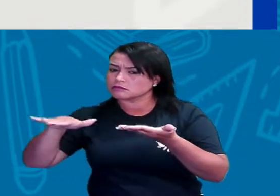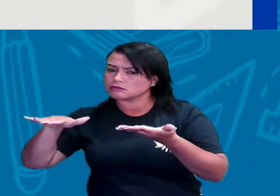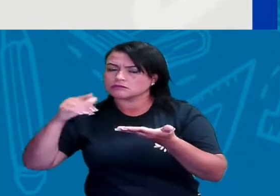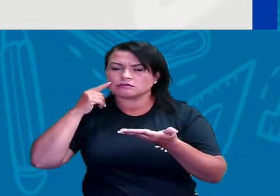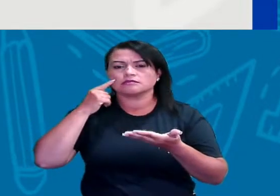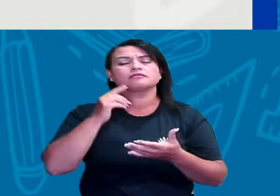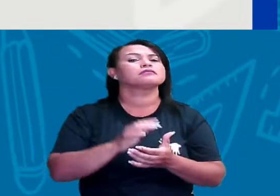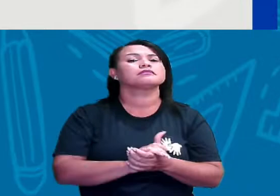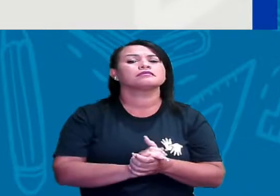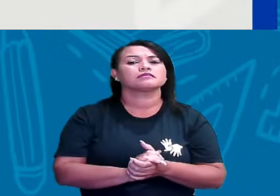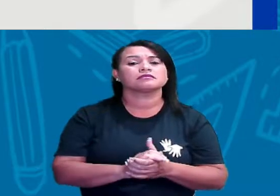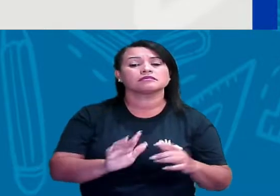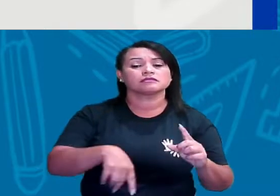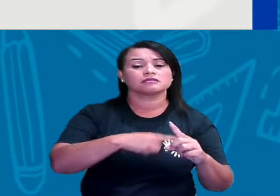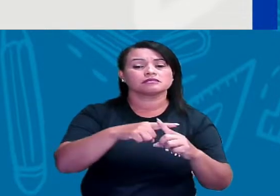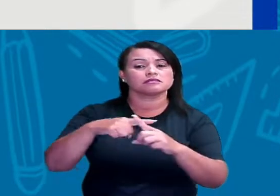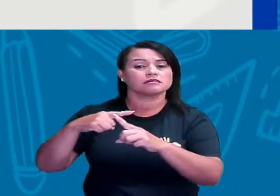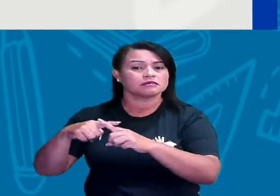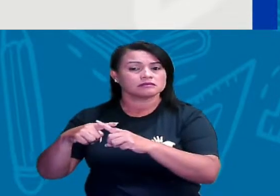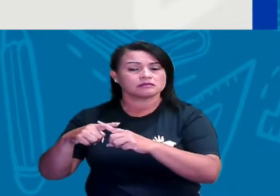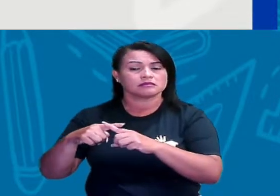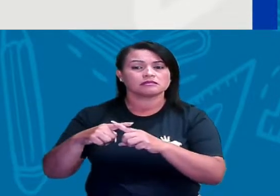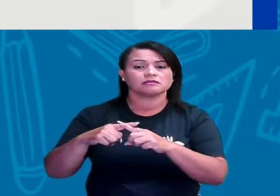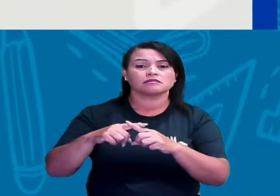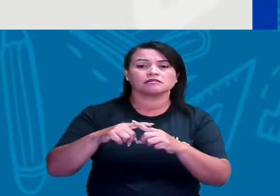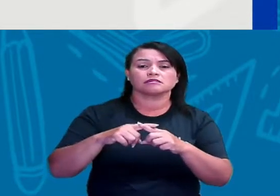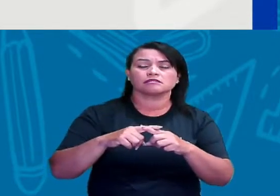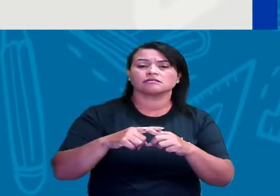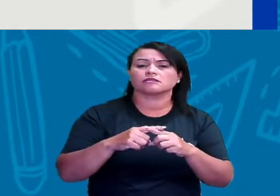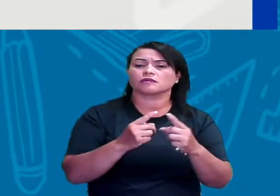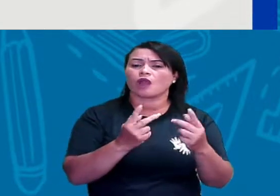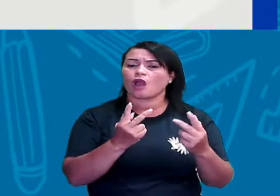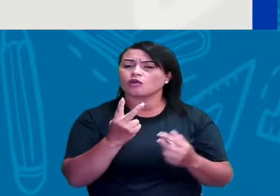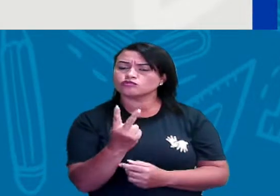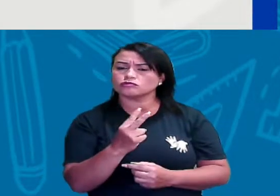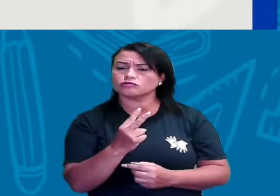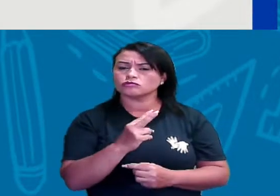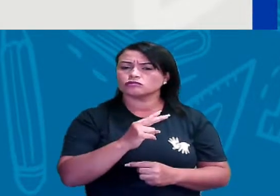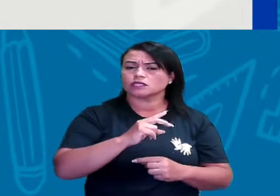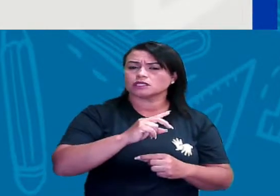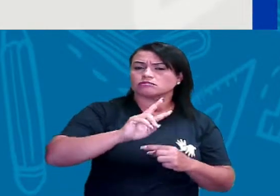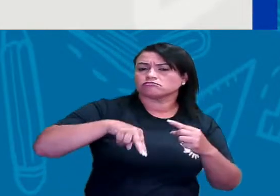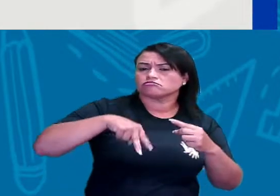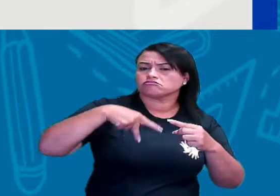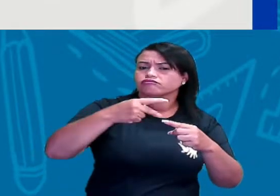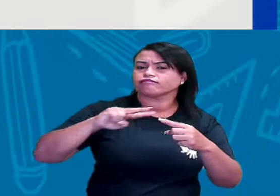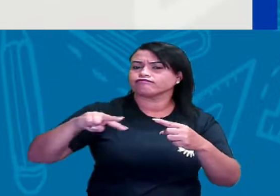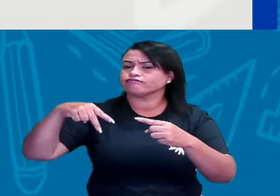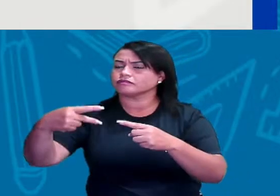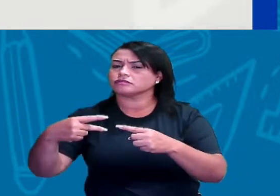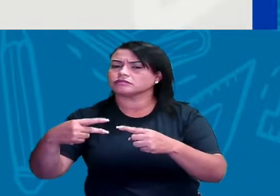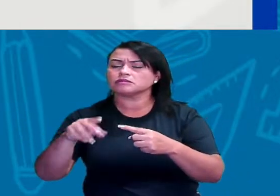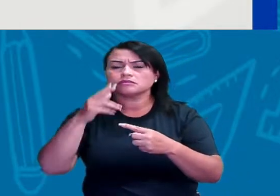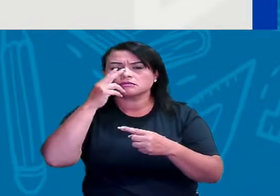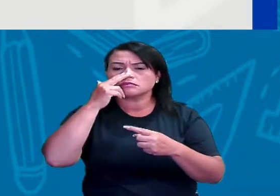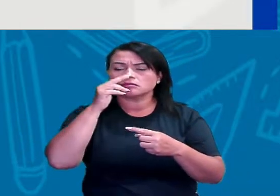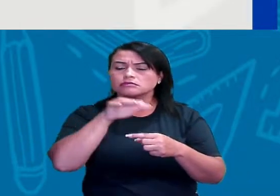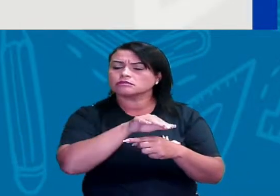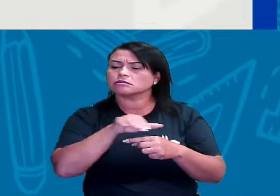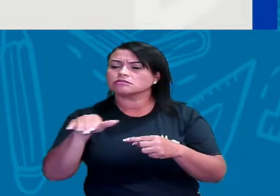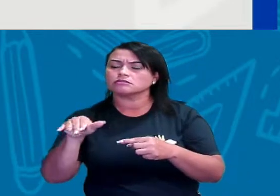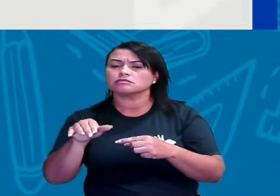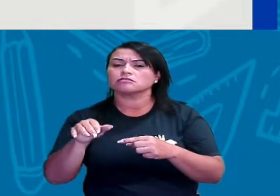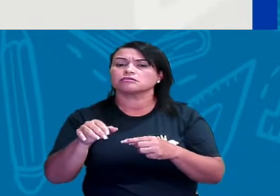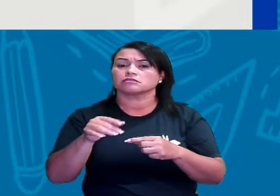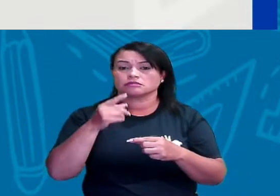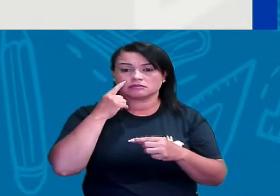seguinte, ó. Ao multiplicar duas ou mais potências de mesma base, devemos proceder da seguinte forma: conservar,